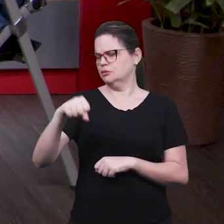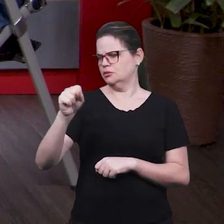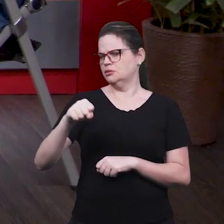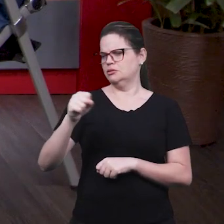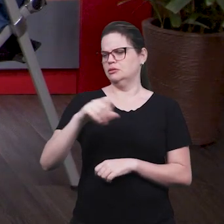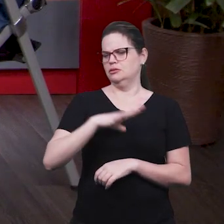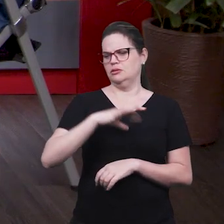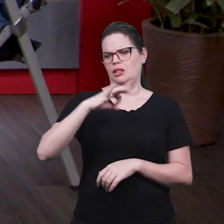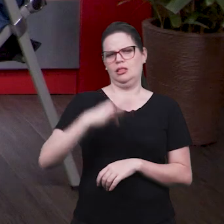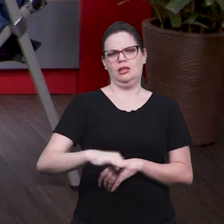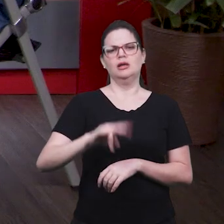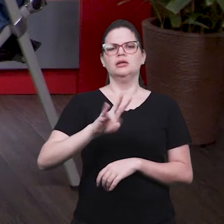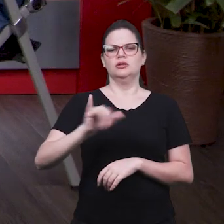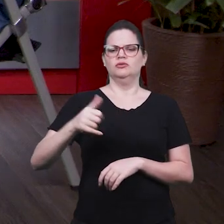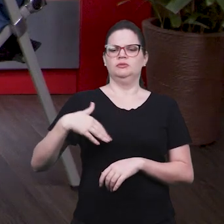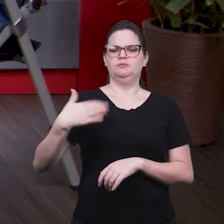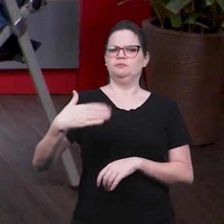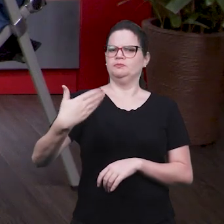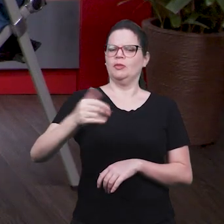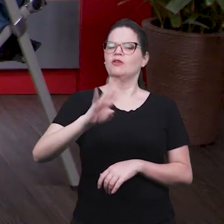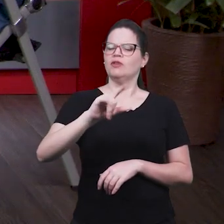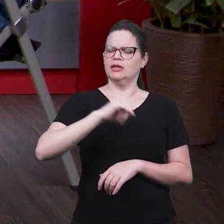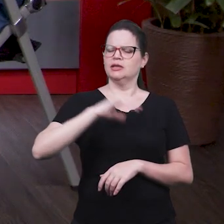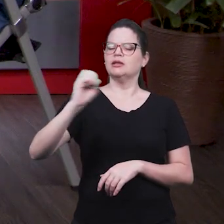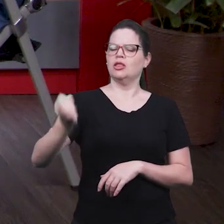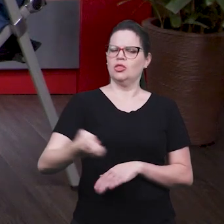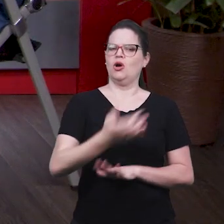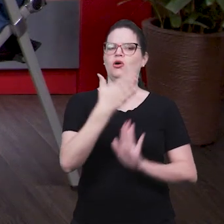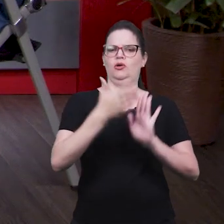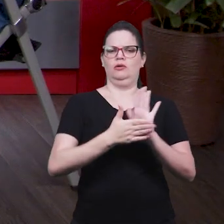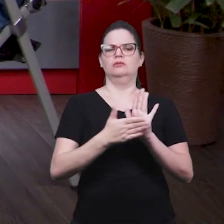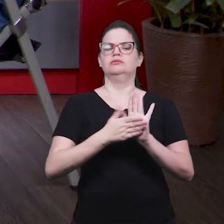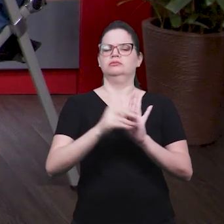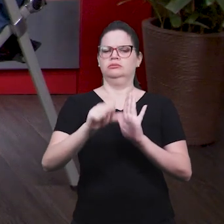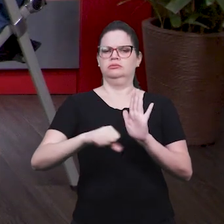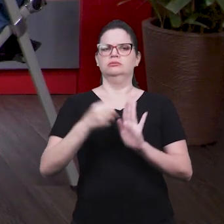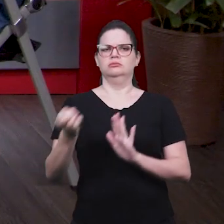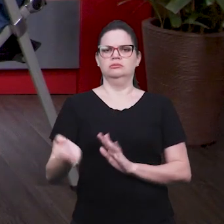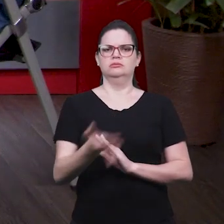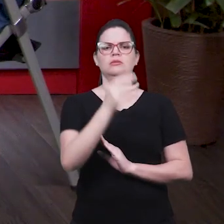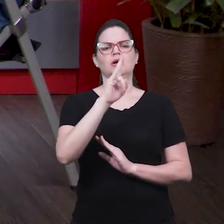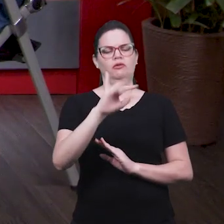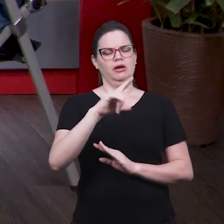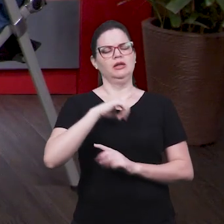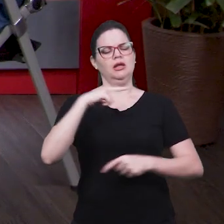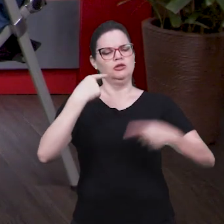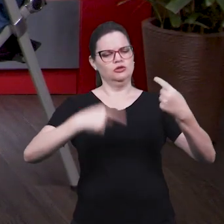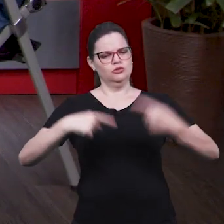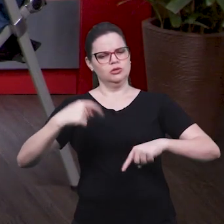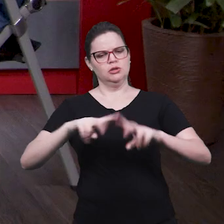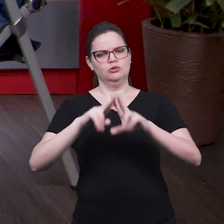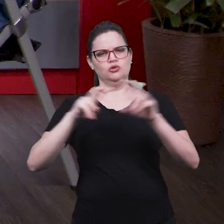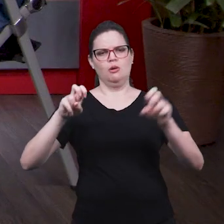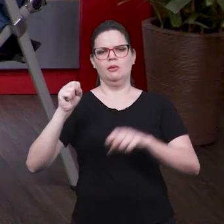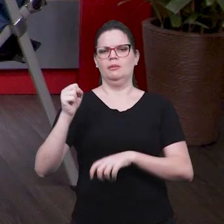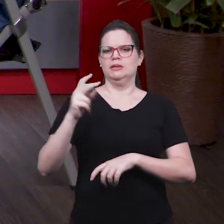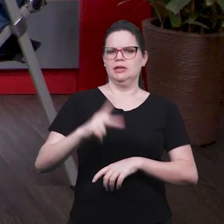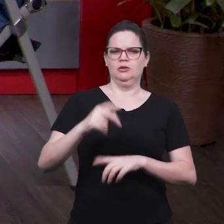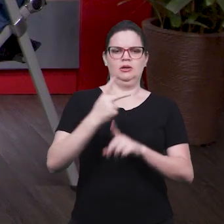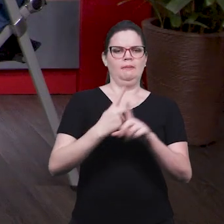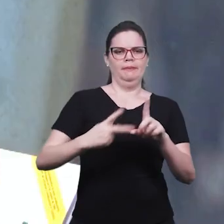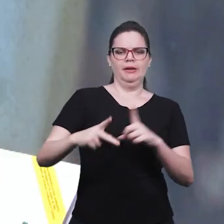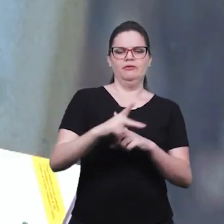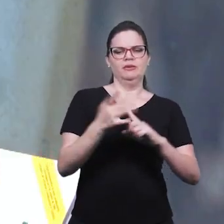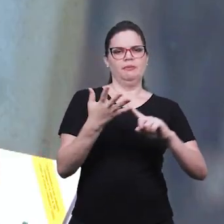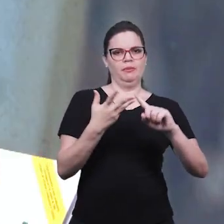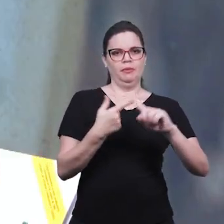isso aí é certo que daqui a um tempo vai haver outros rumores de reforma da Previdência,